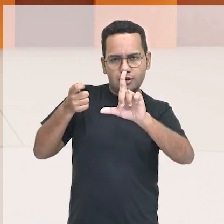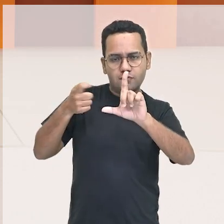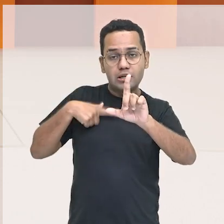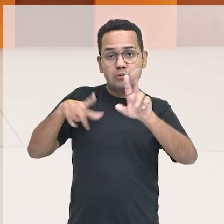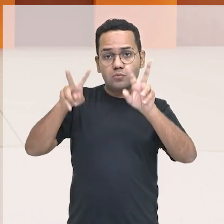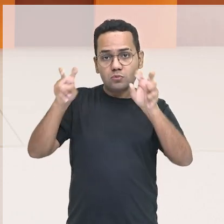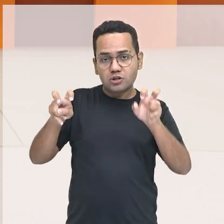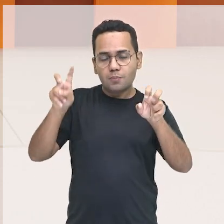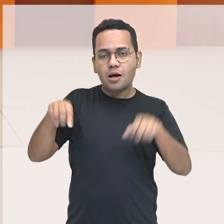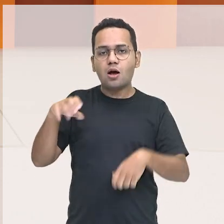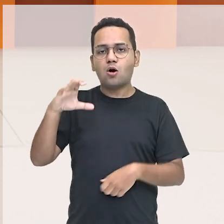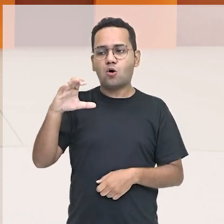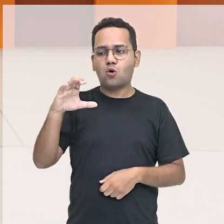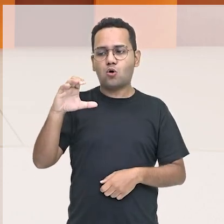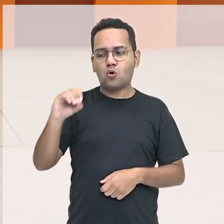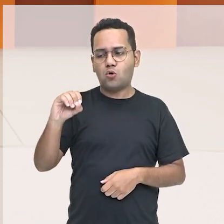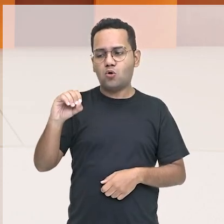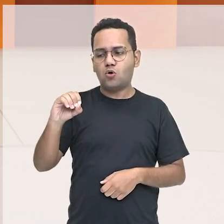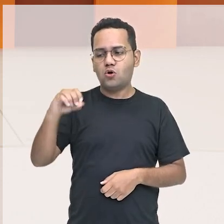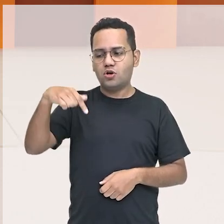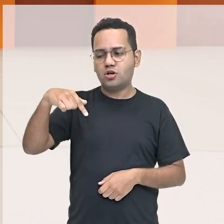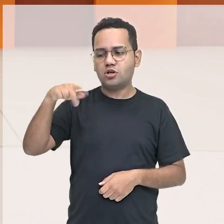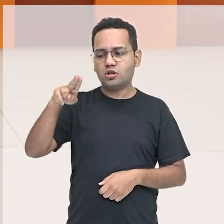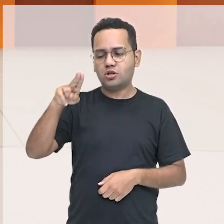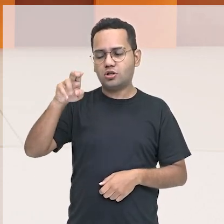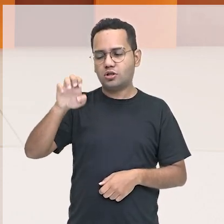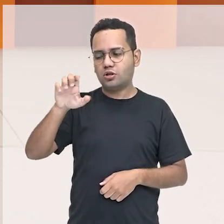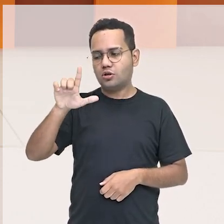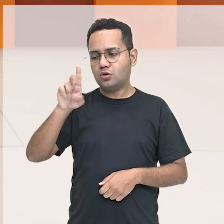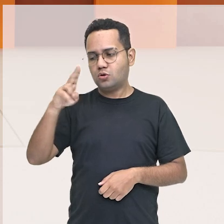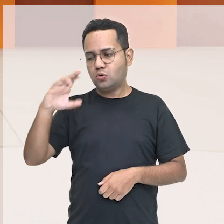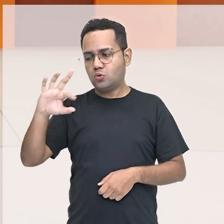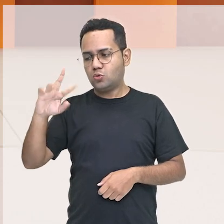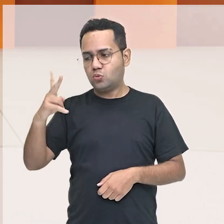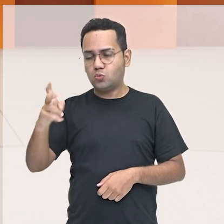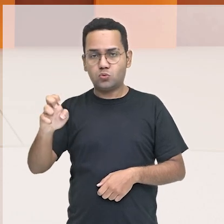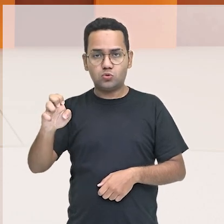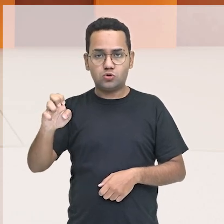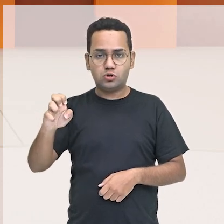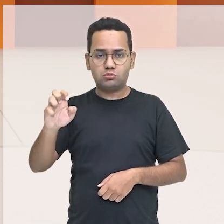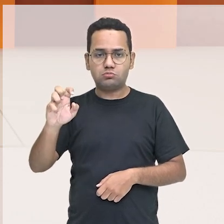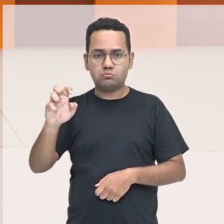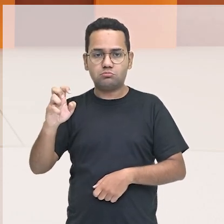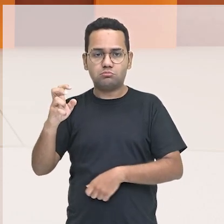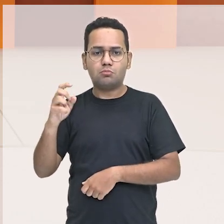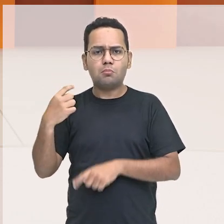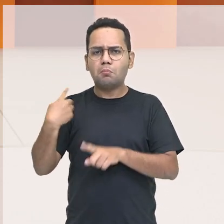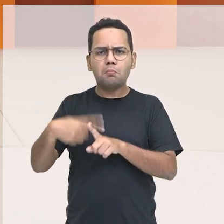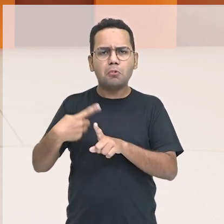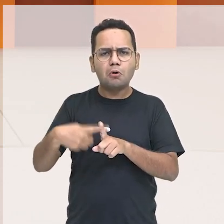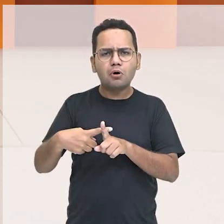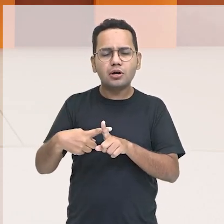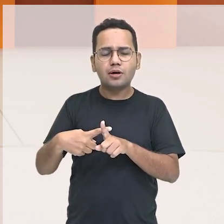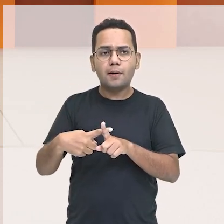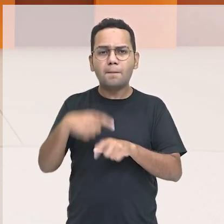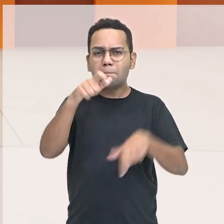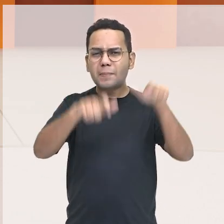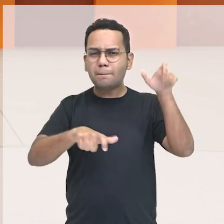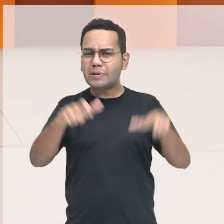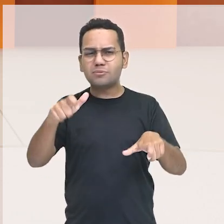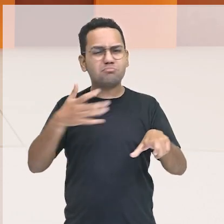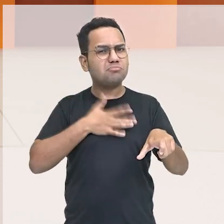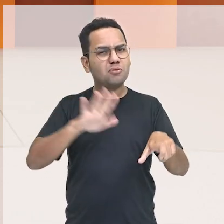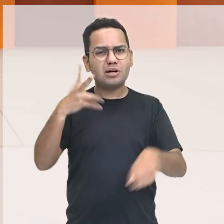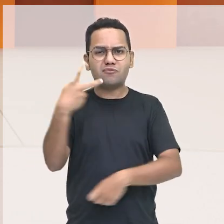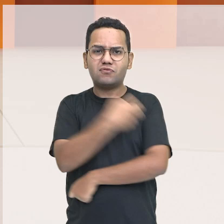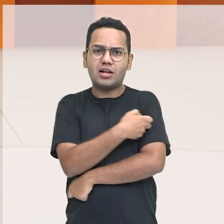país por falta de vacinação das crianças. Por quê? Porque os meios de comunicação trouxeram muita desinformação a respeito dessa